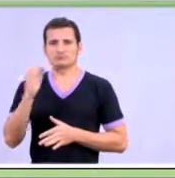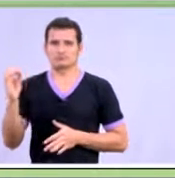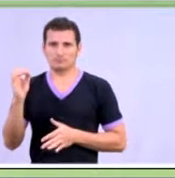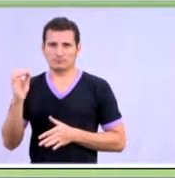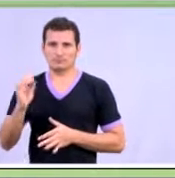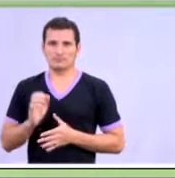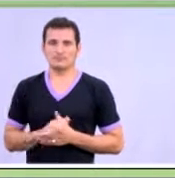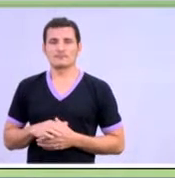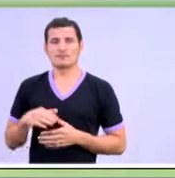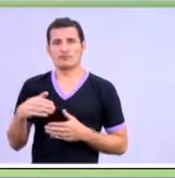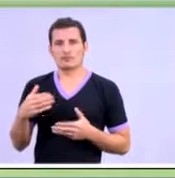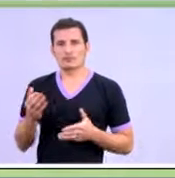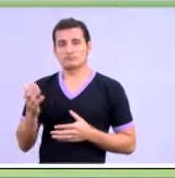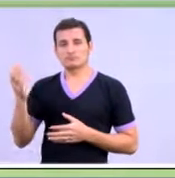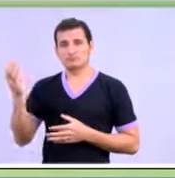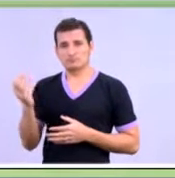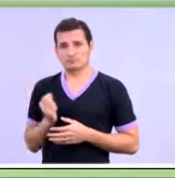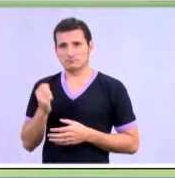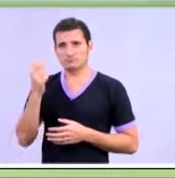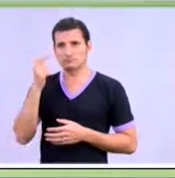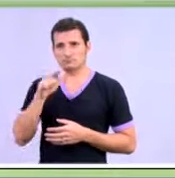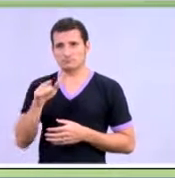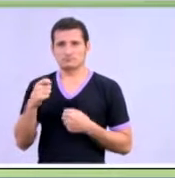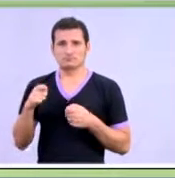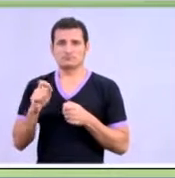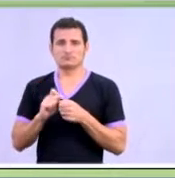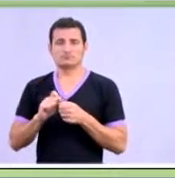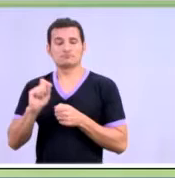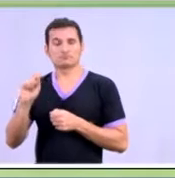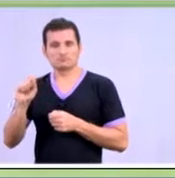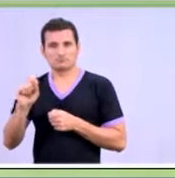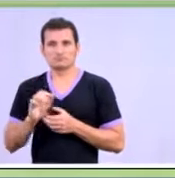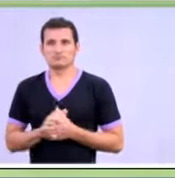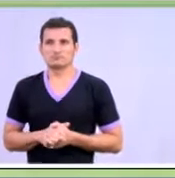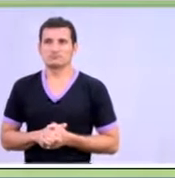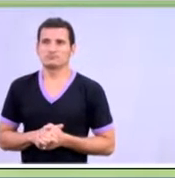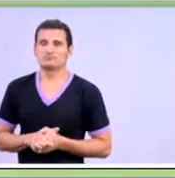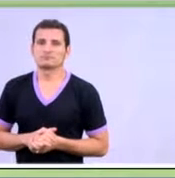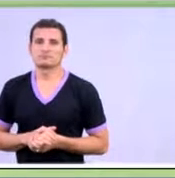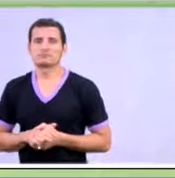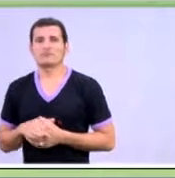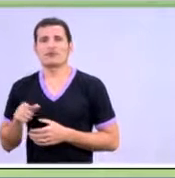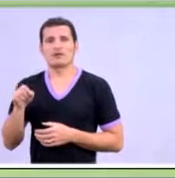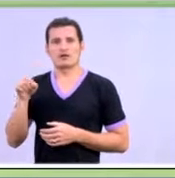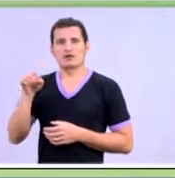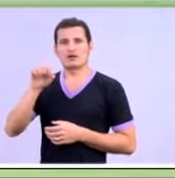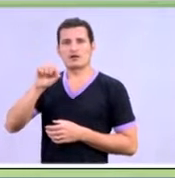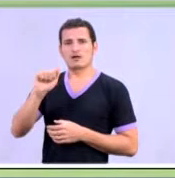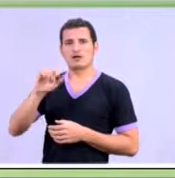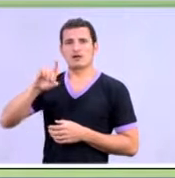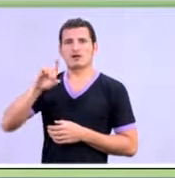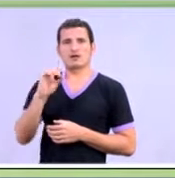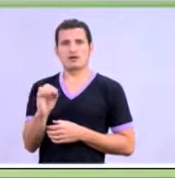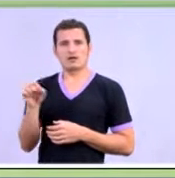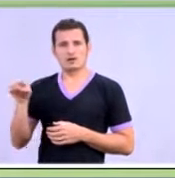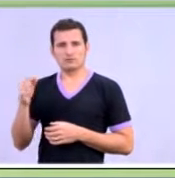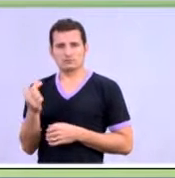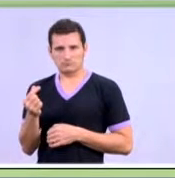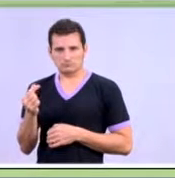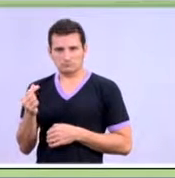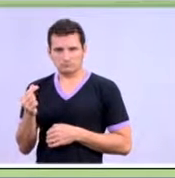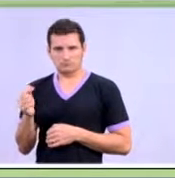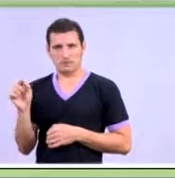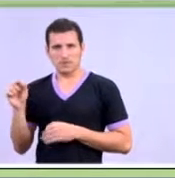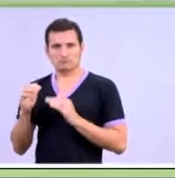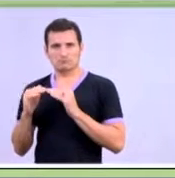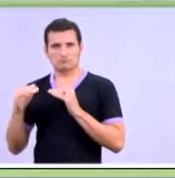Então, para sacar, para eu conseguir sacar, eu tinha que fazer a seguinte pergunta: se o saldo, olha o saldo aqui, for